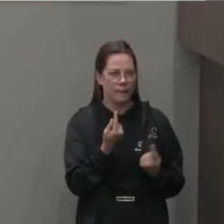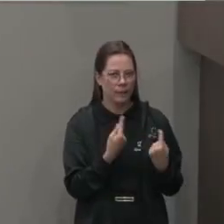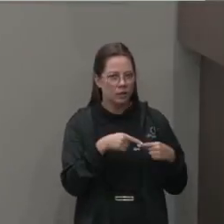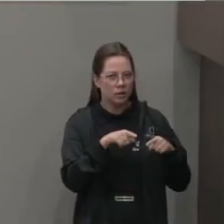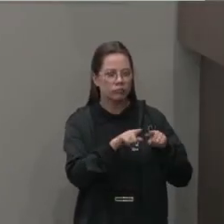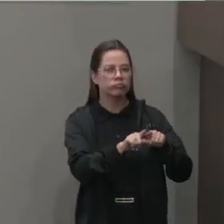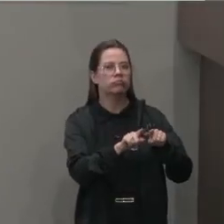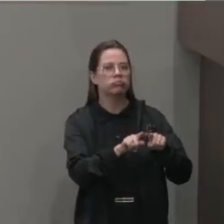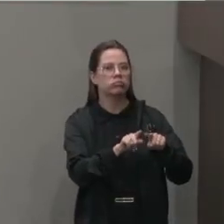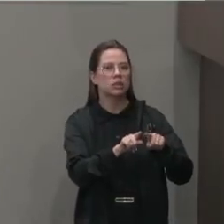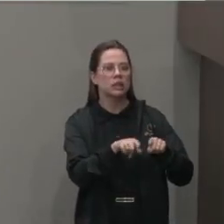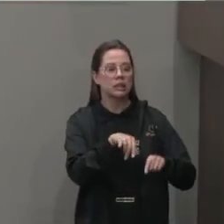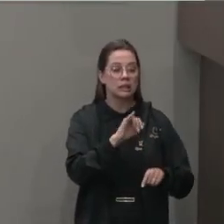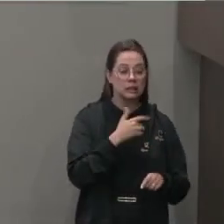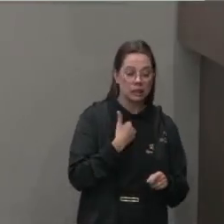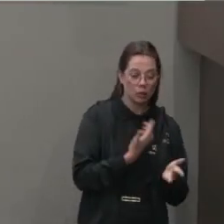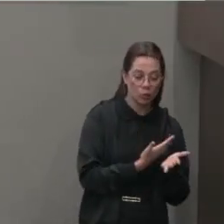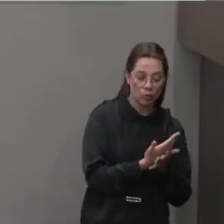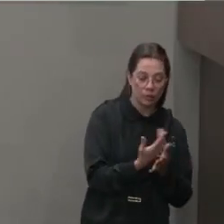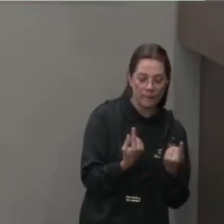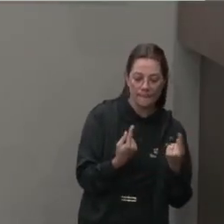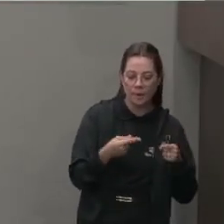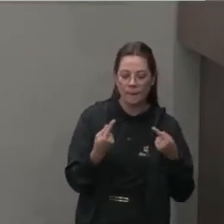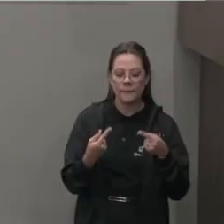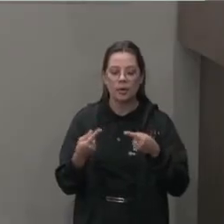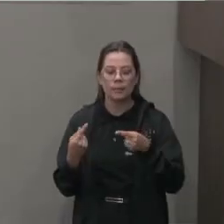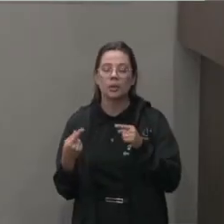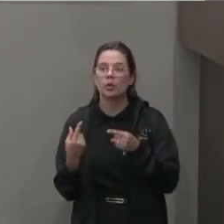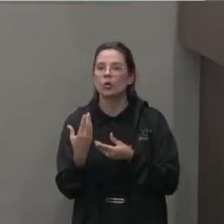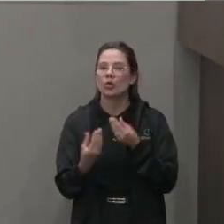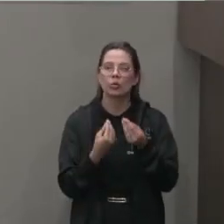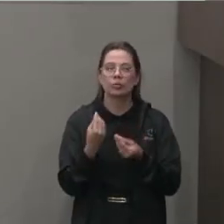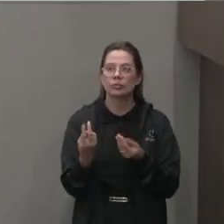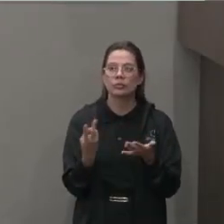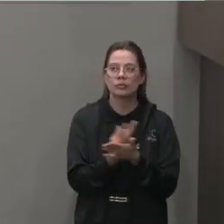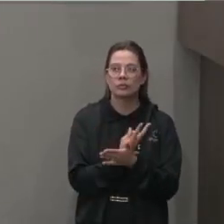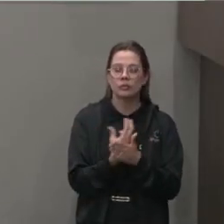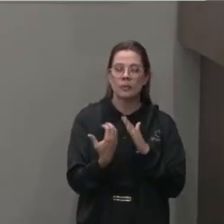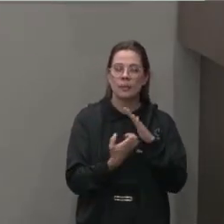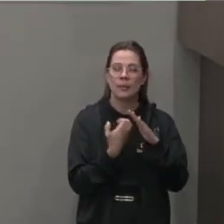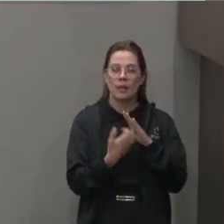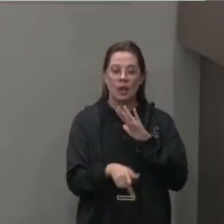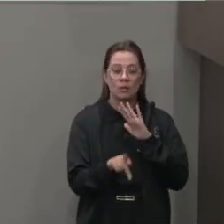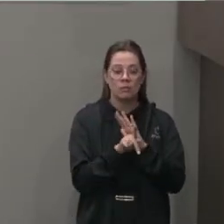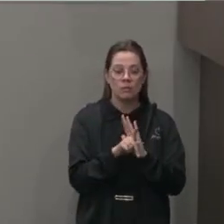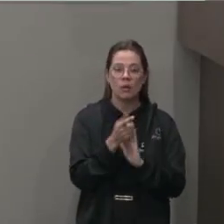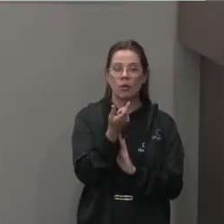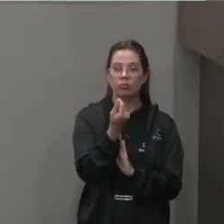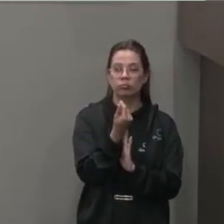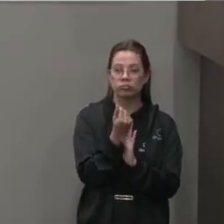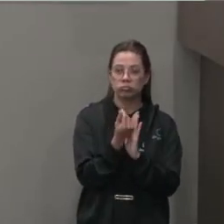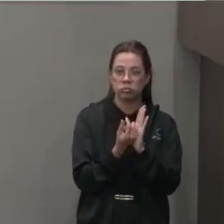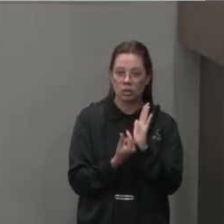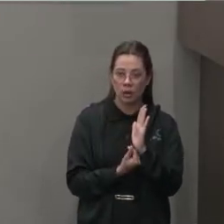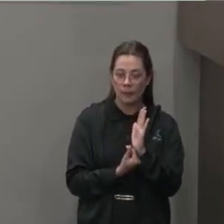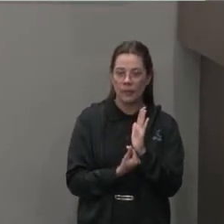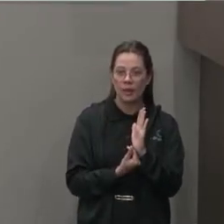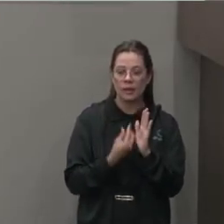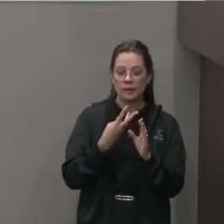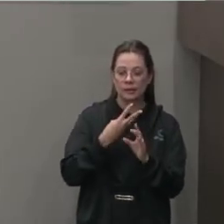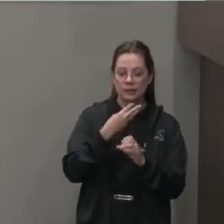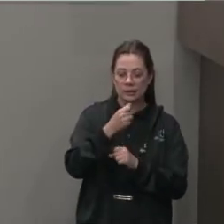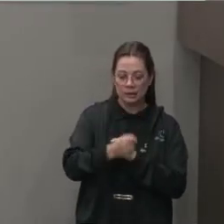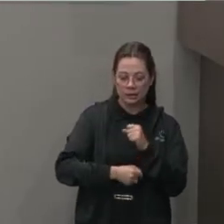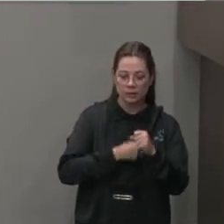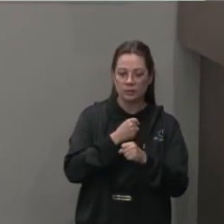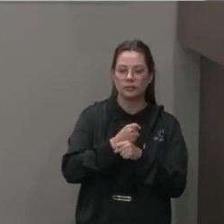contrapartida? Se eu começar a fazer contrapartida revolucionária, eu toco os empresários da minha cidade, do meu orçamento de 1,5 bi, daqui 3 anos